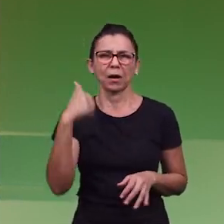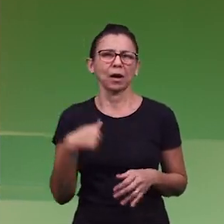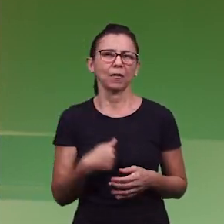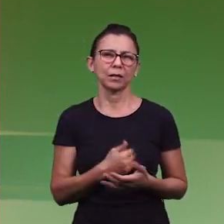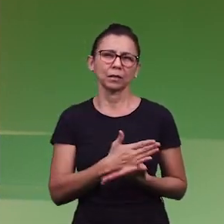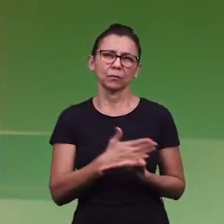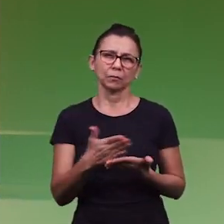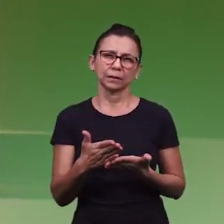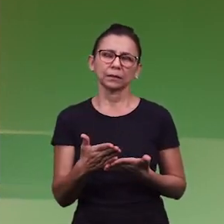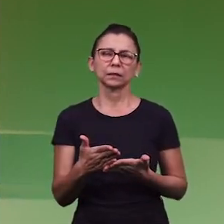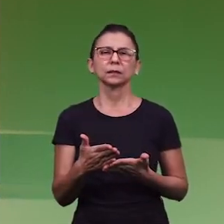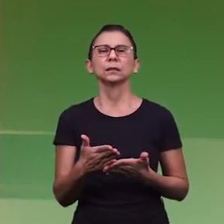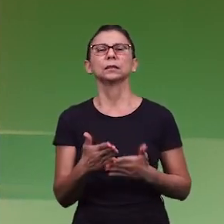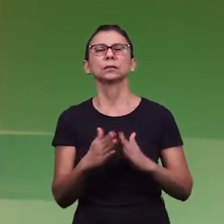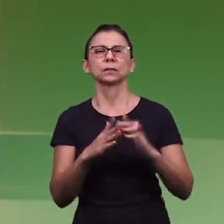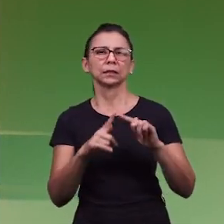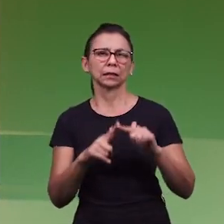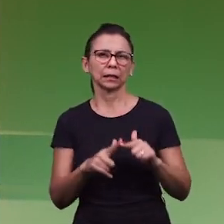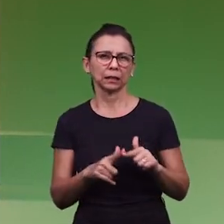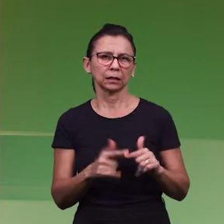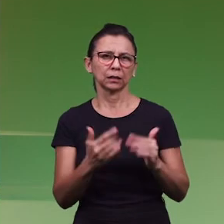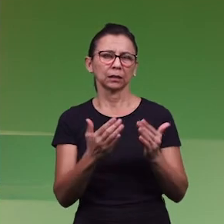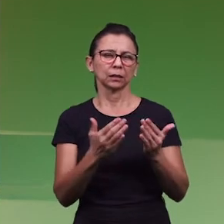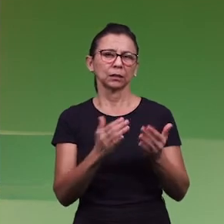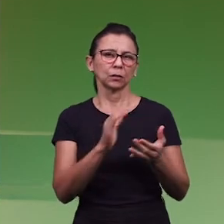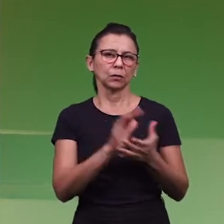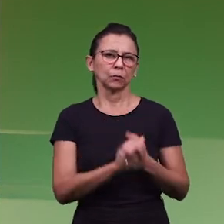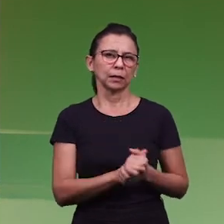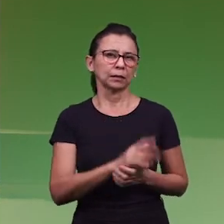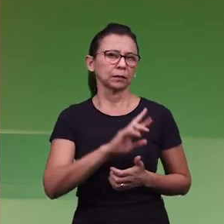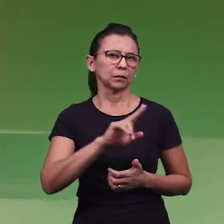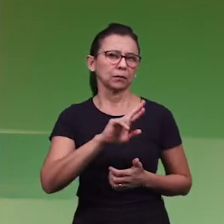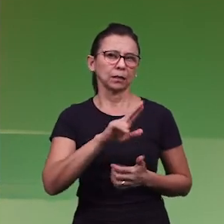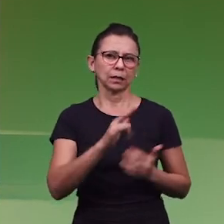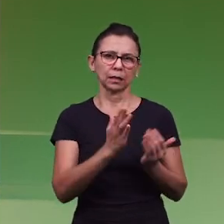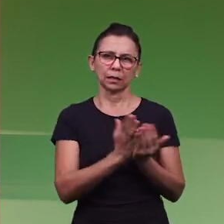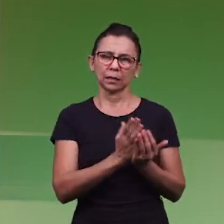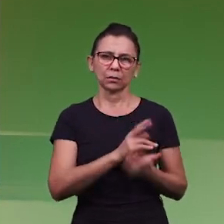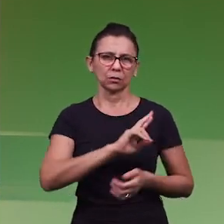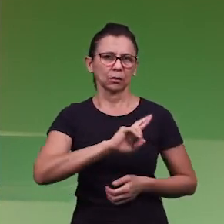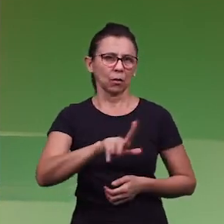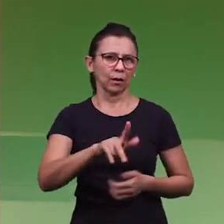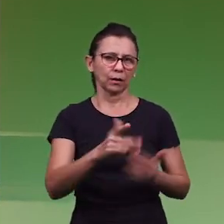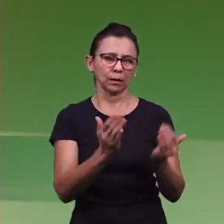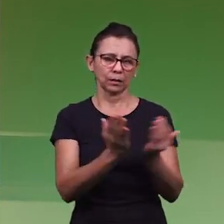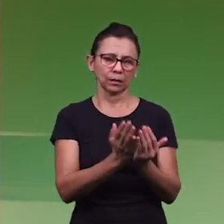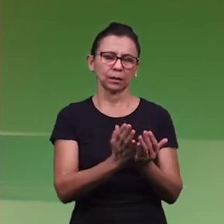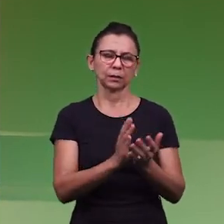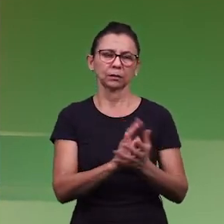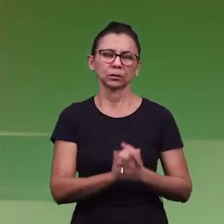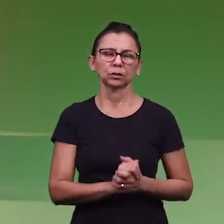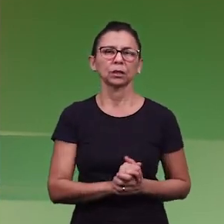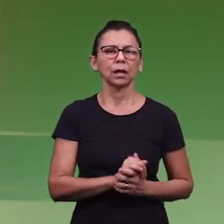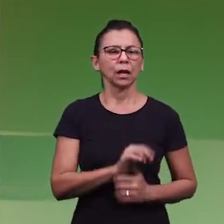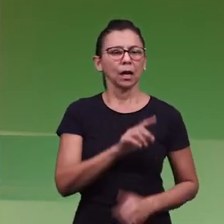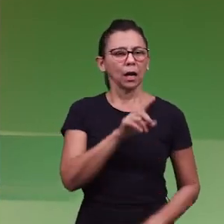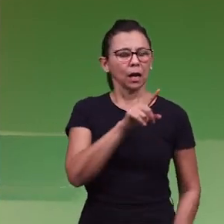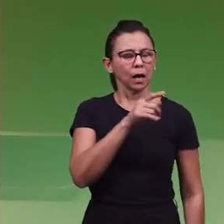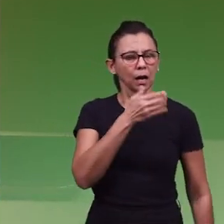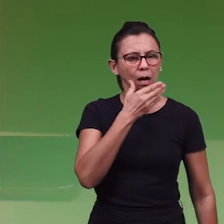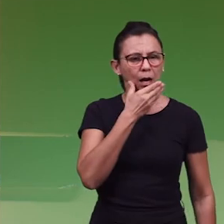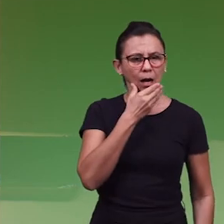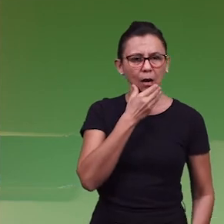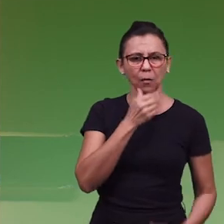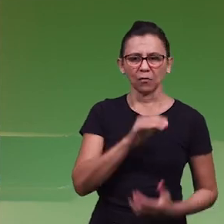marido não era crente ainda, mas quando ele ouviu aquilo, caiu o temor no coração dele, e ele disse assim, agora que Deus revelou, é que eu